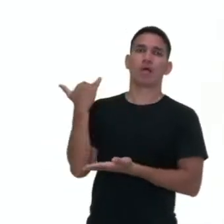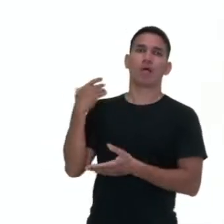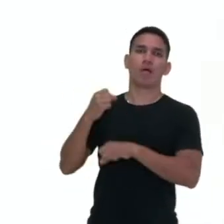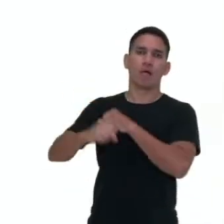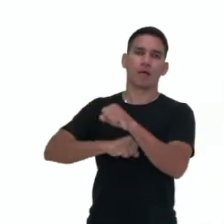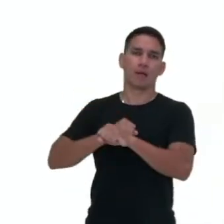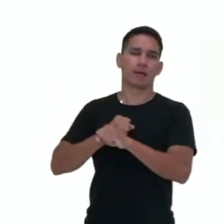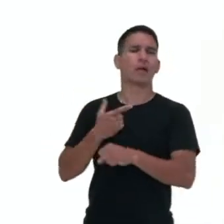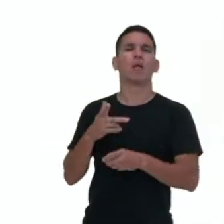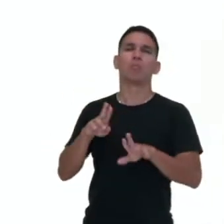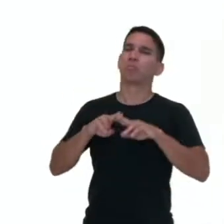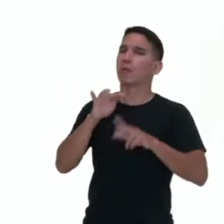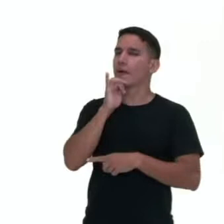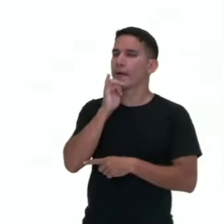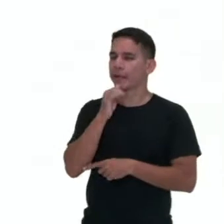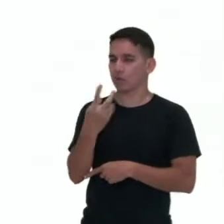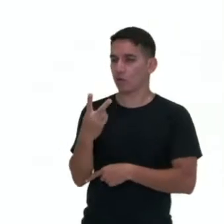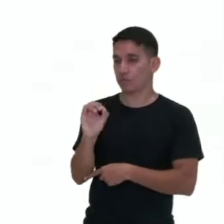por exemplo,